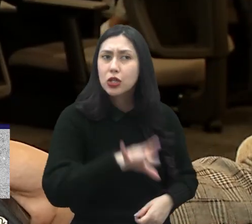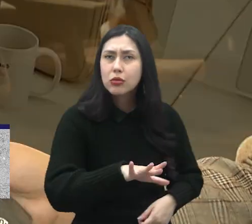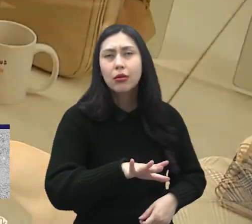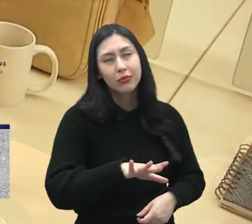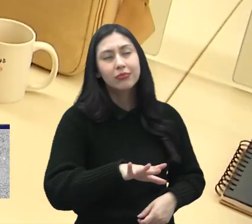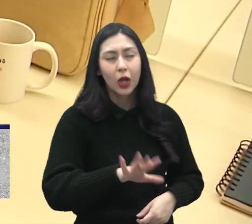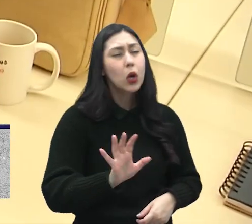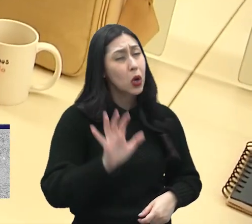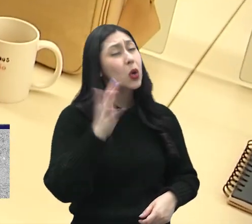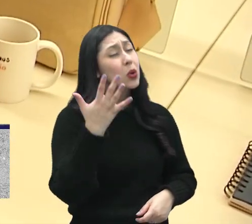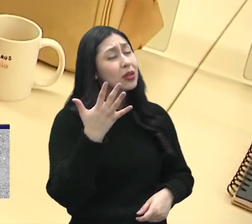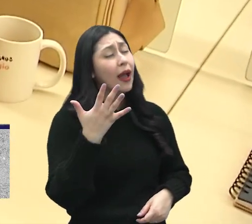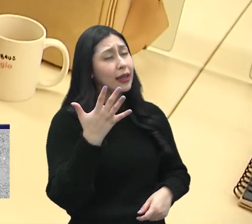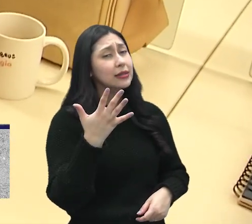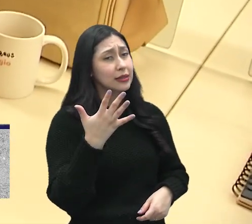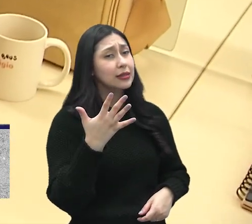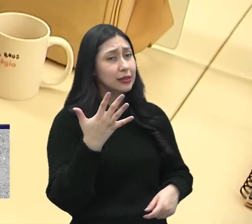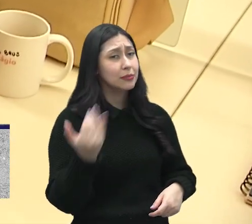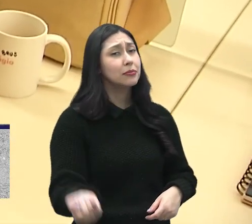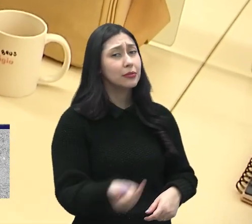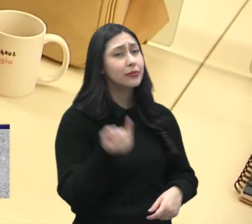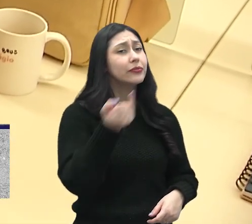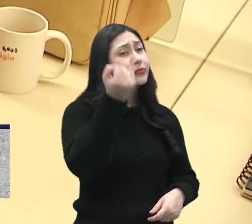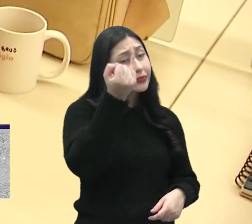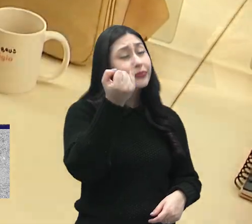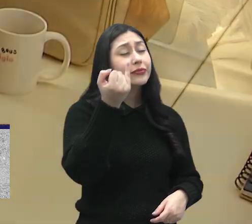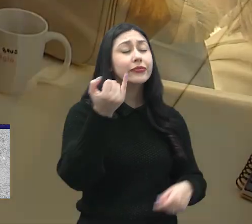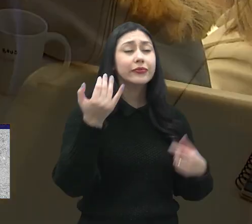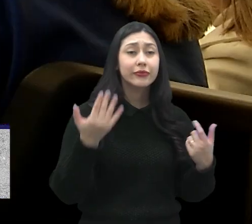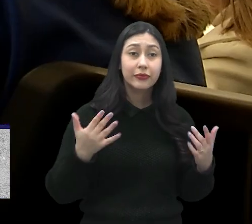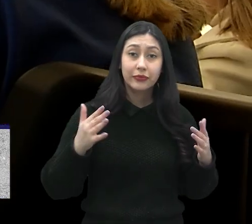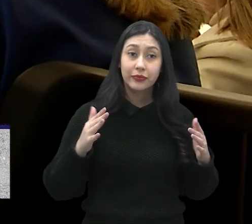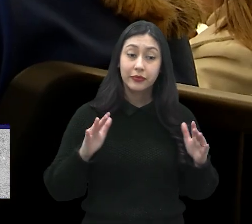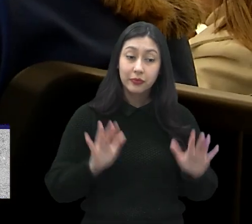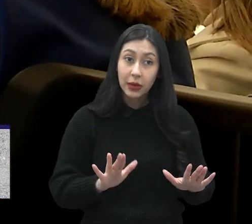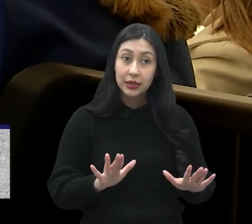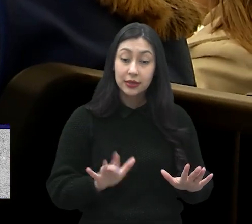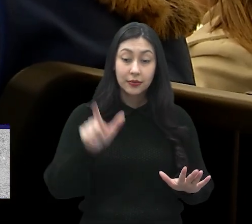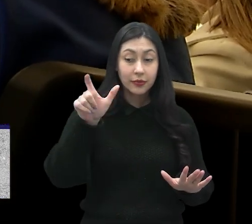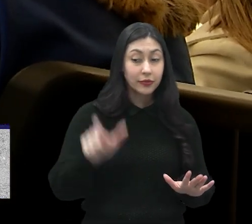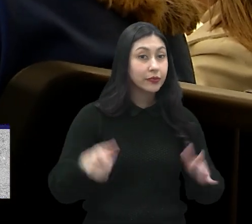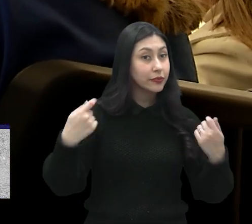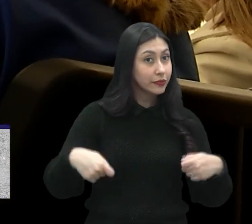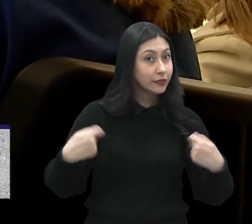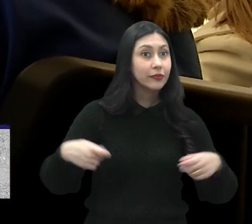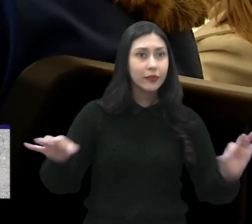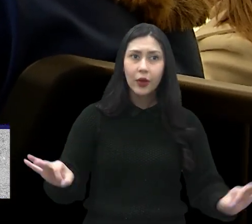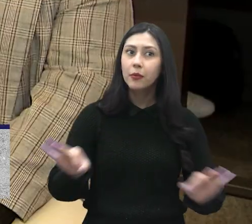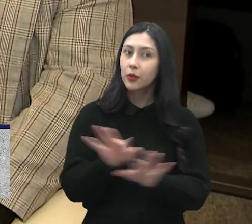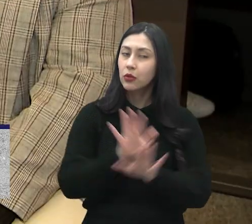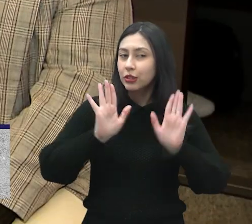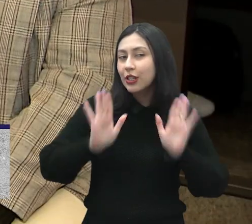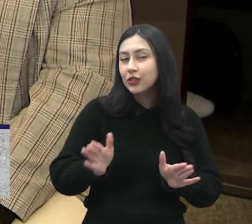isso é primordial, né, para essa transição de carreira poder acontecer aqui dentro também. Mas a pessoa precisa estar preparada para esse